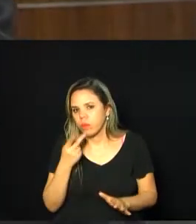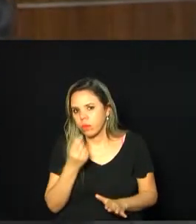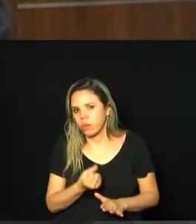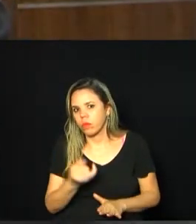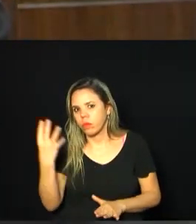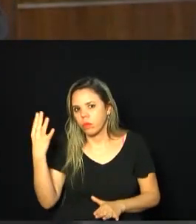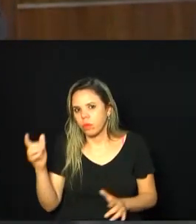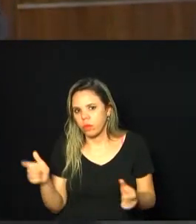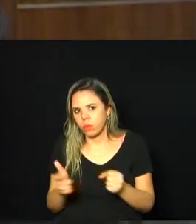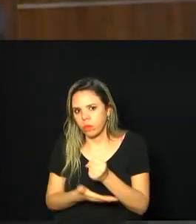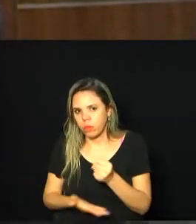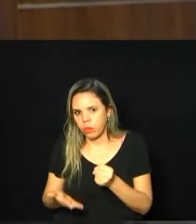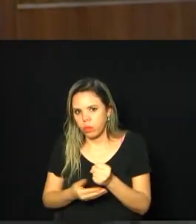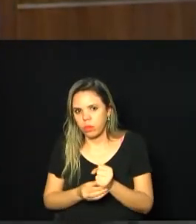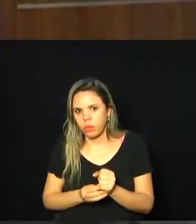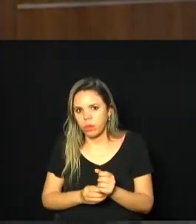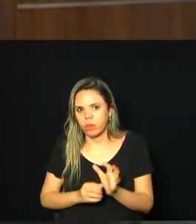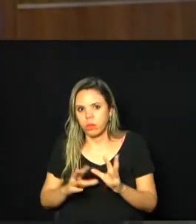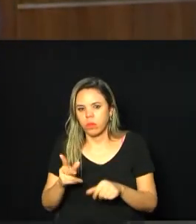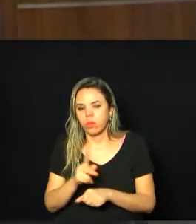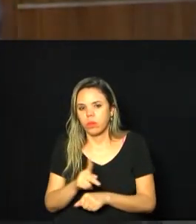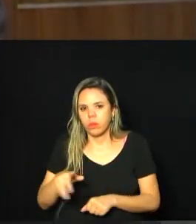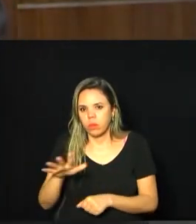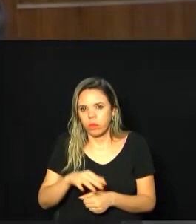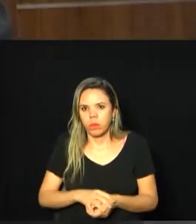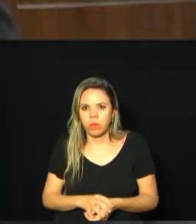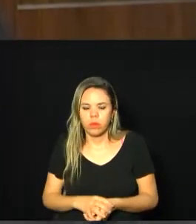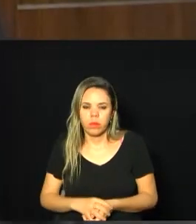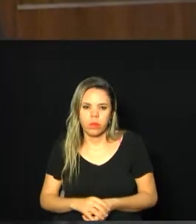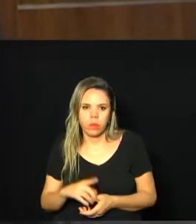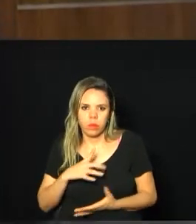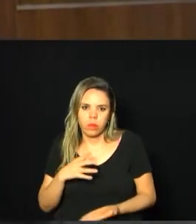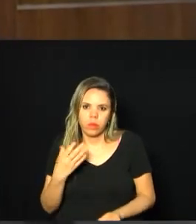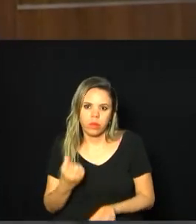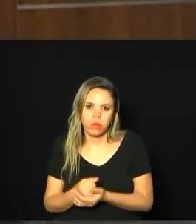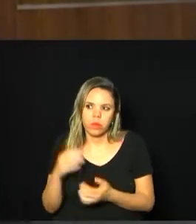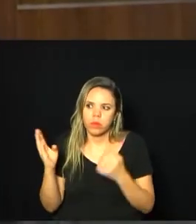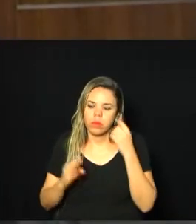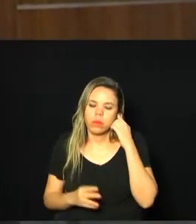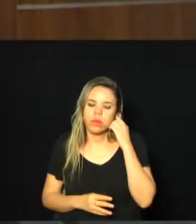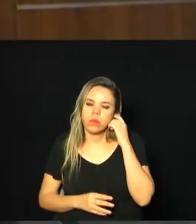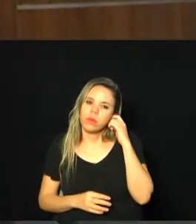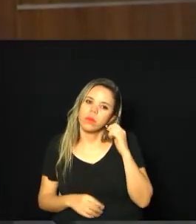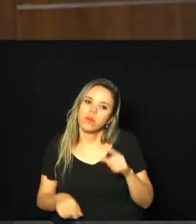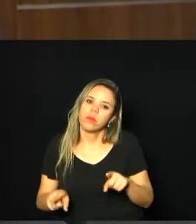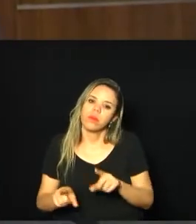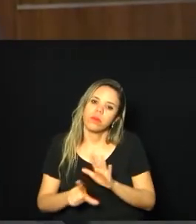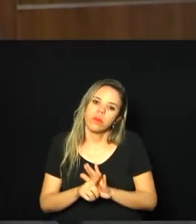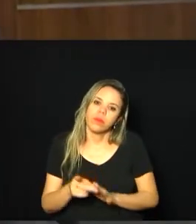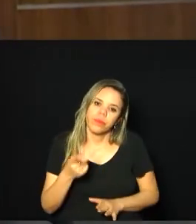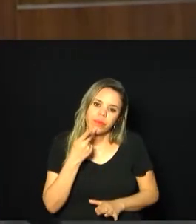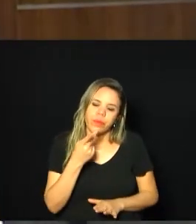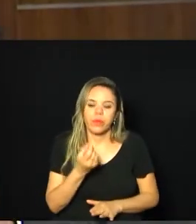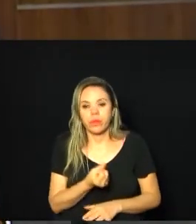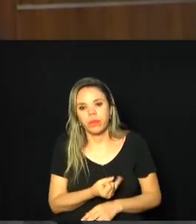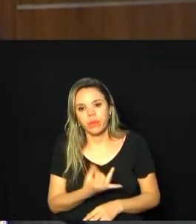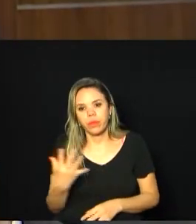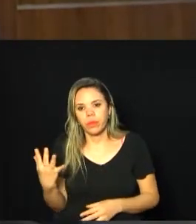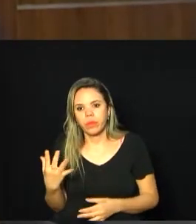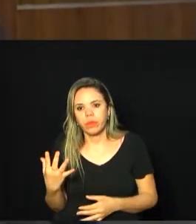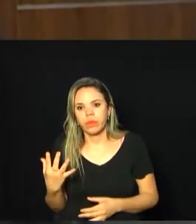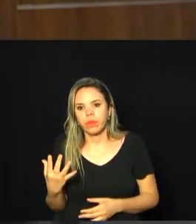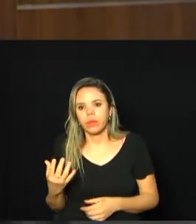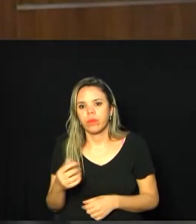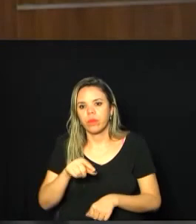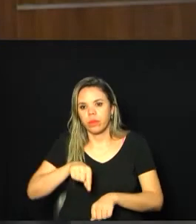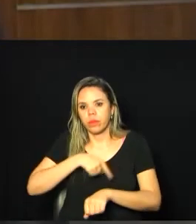quantidade mínima em que todos os professores e educadores devem receber no Brasil. E a lei também fala que uma parte da